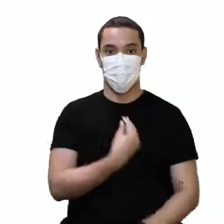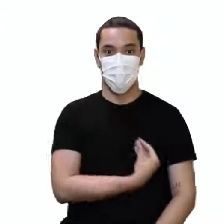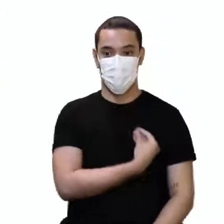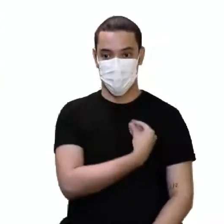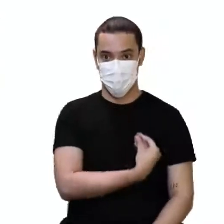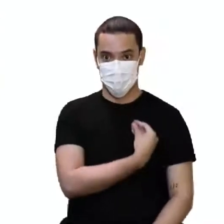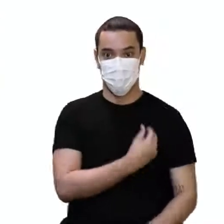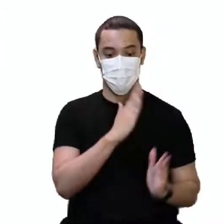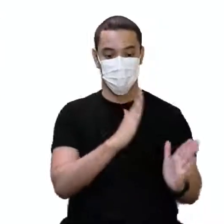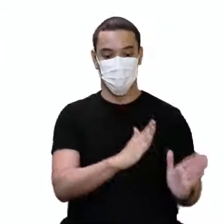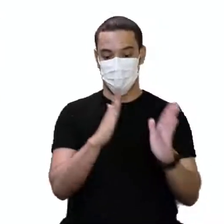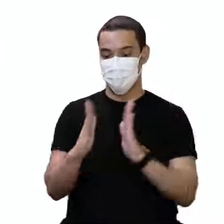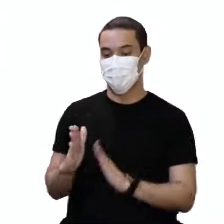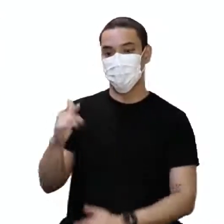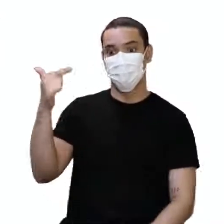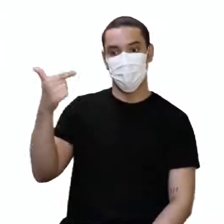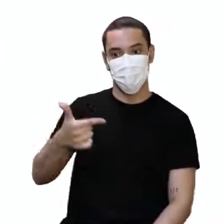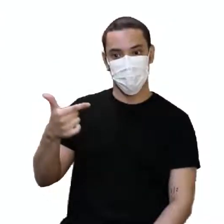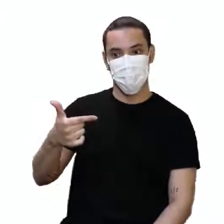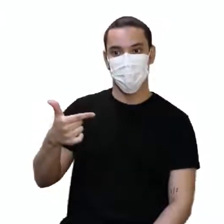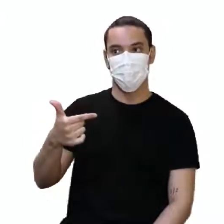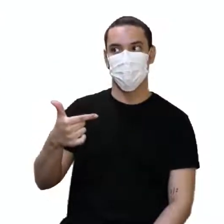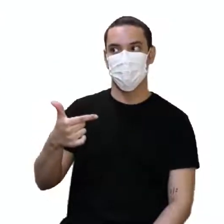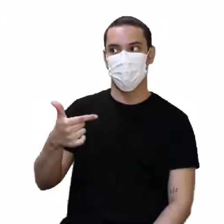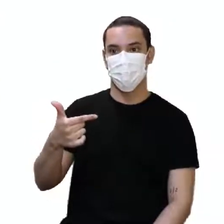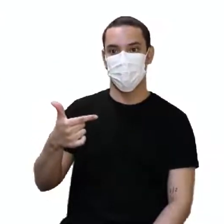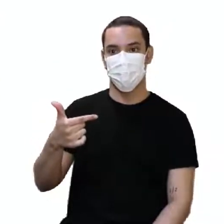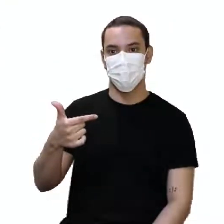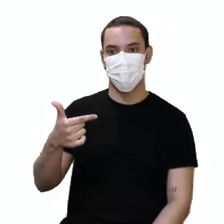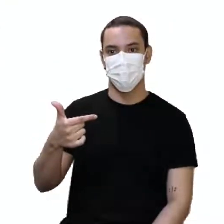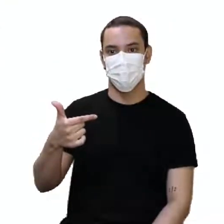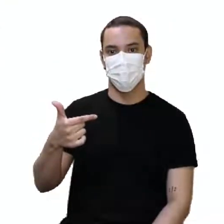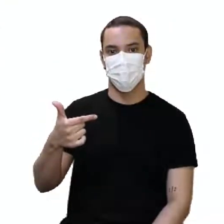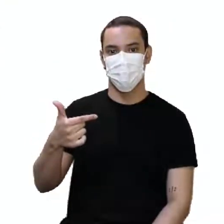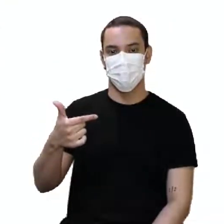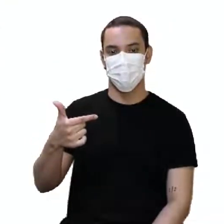vivos. Parte 2.